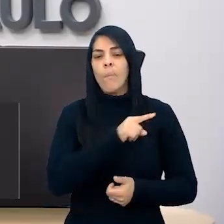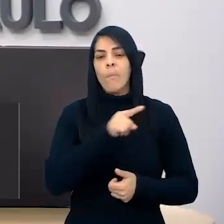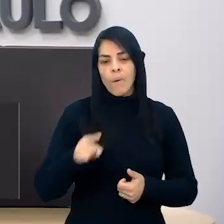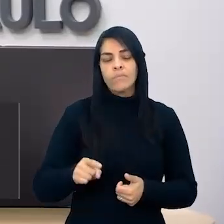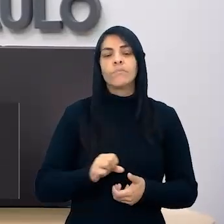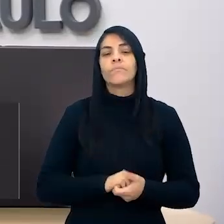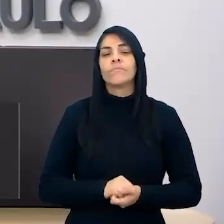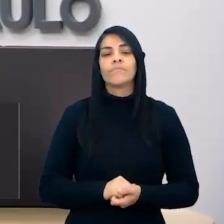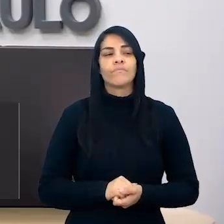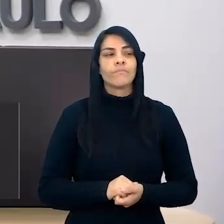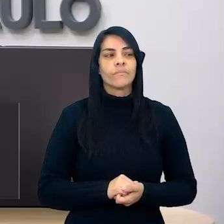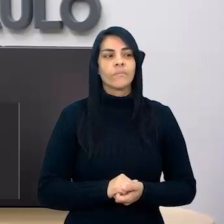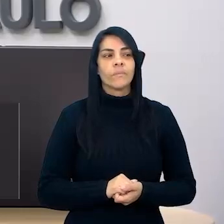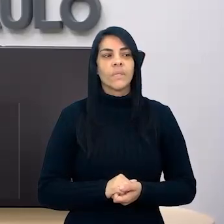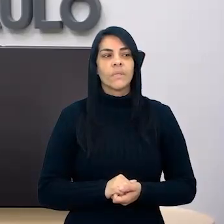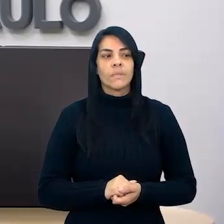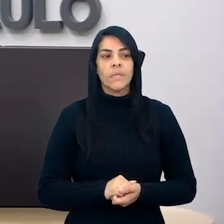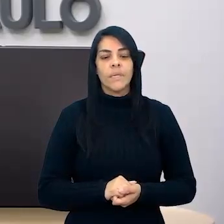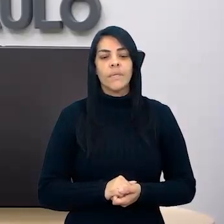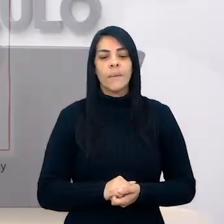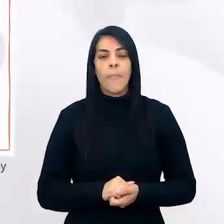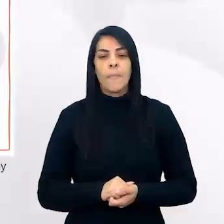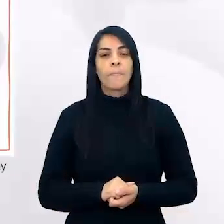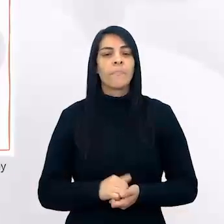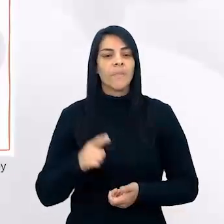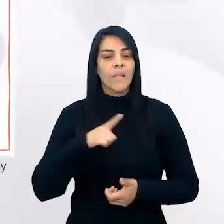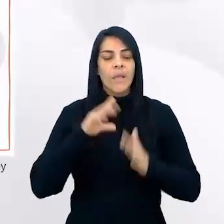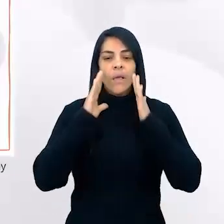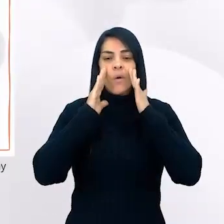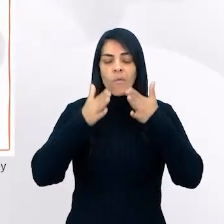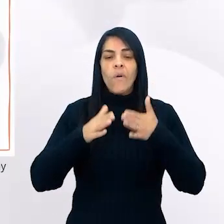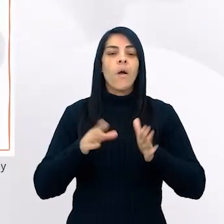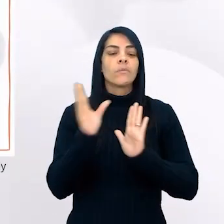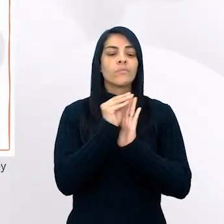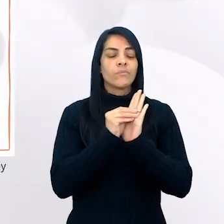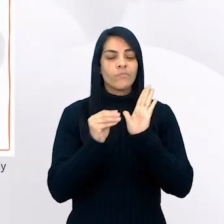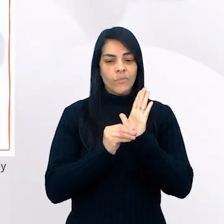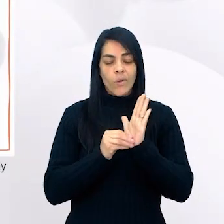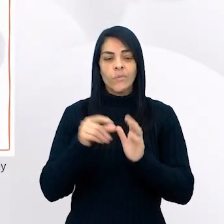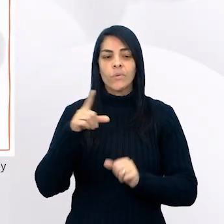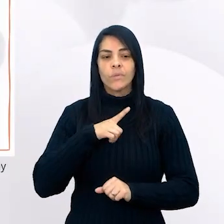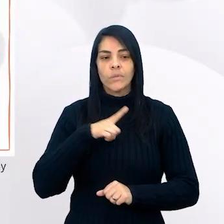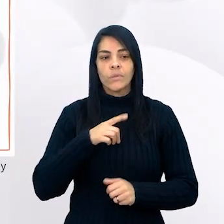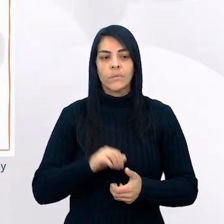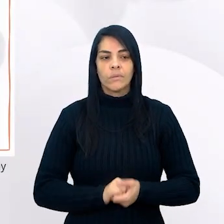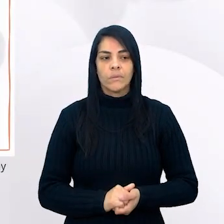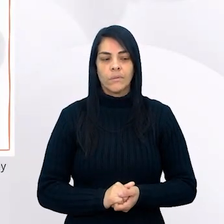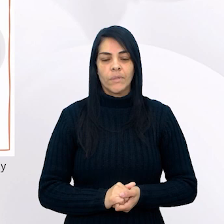no Excel. Então, vamos lá. Tem o foco no conteúdo. O foco no conteúdo...